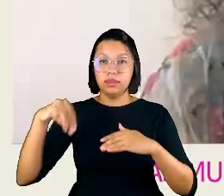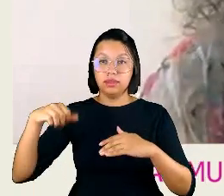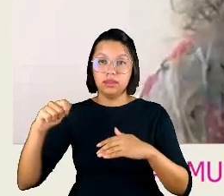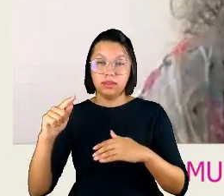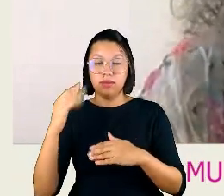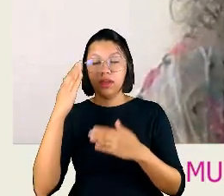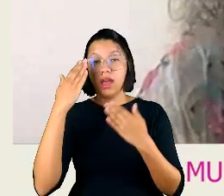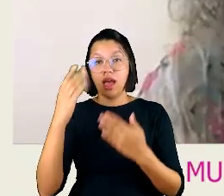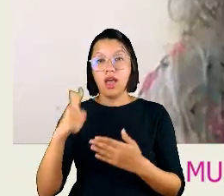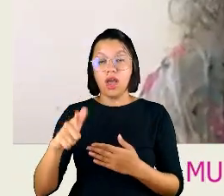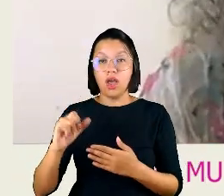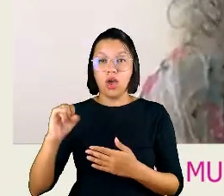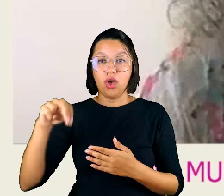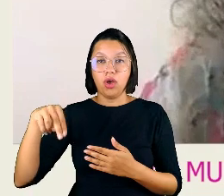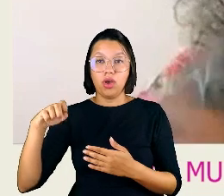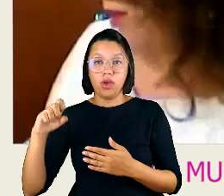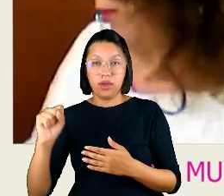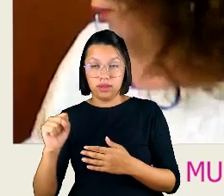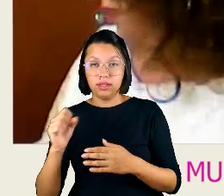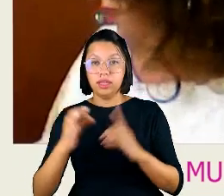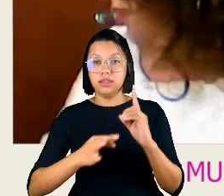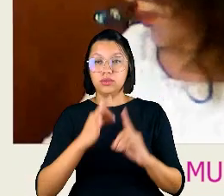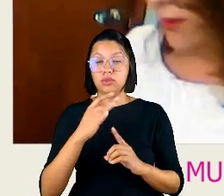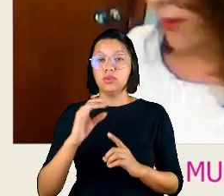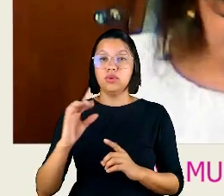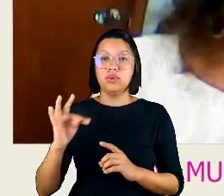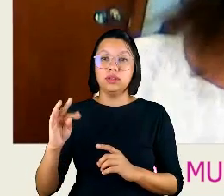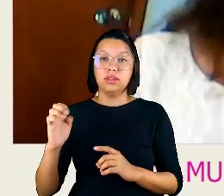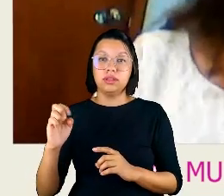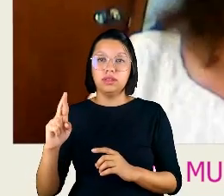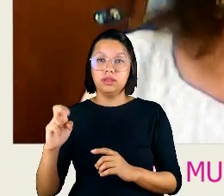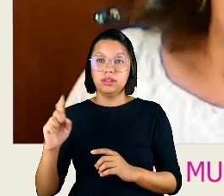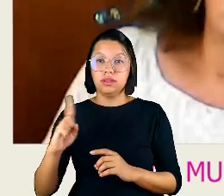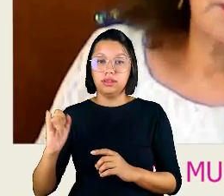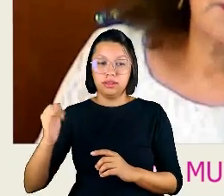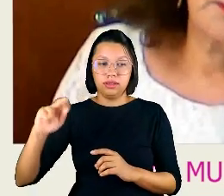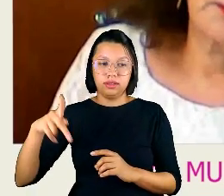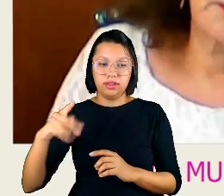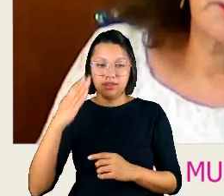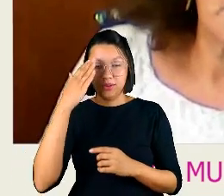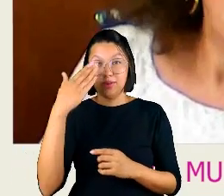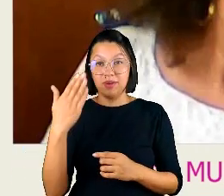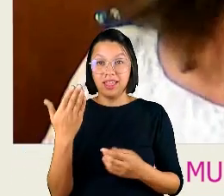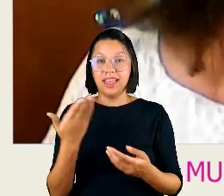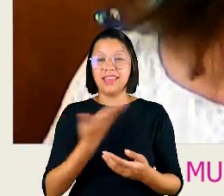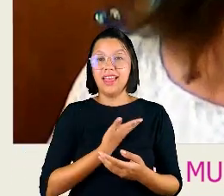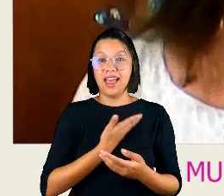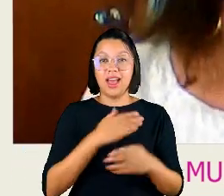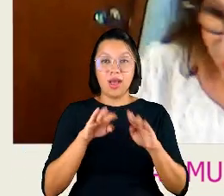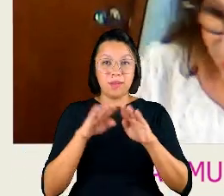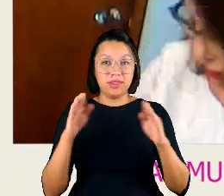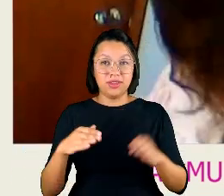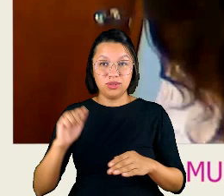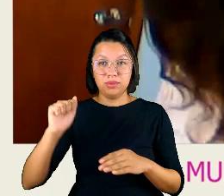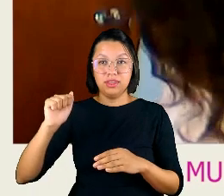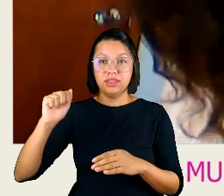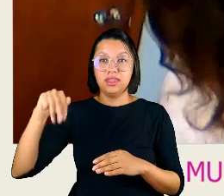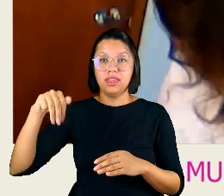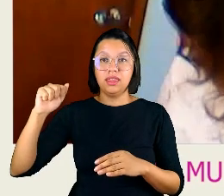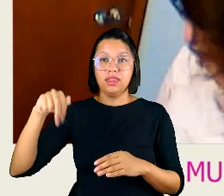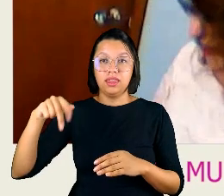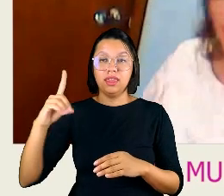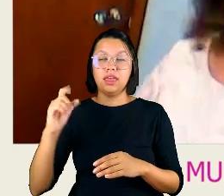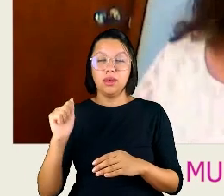doutora Terezinha pelo convite, pelo espaço, agradecer minhas companheiras de mesa, a Amanda, a doutora Clara, a doutora Fátima, por essa